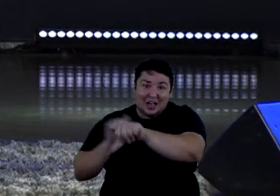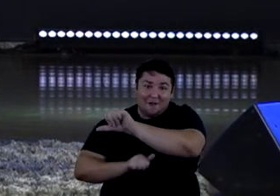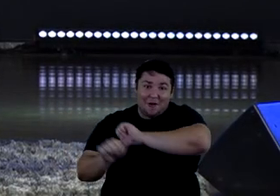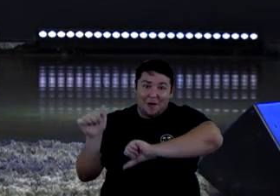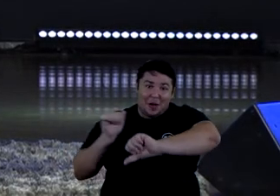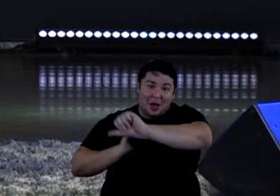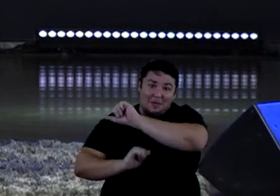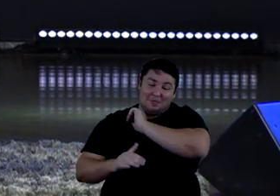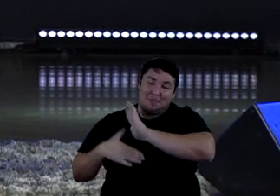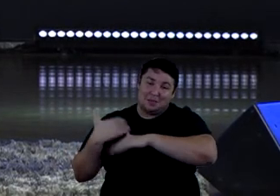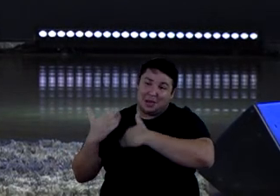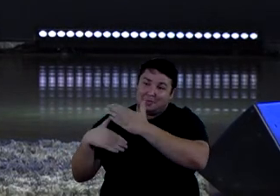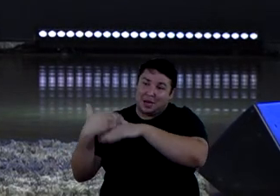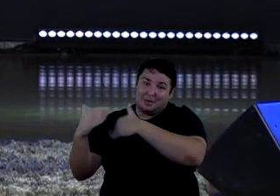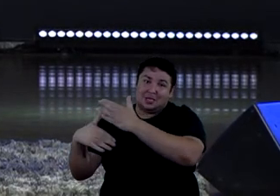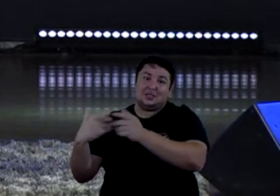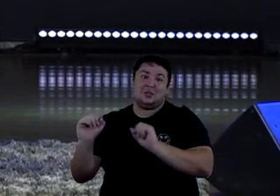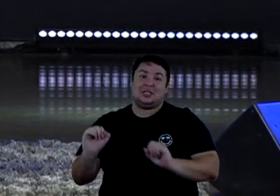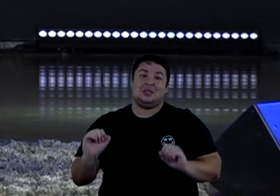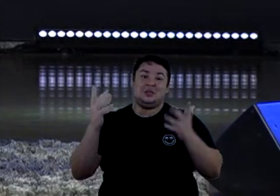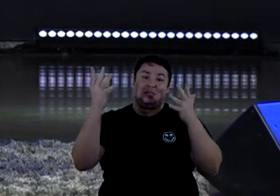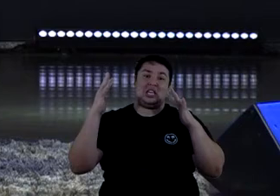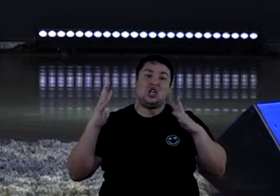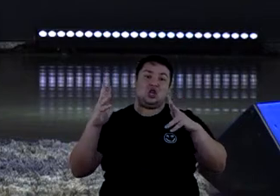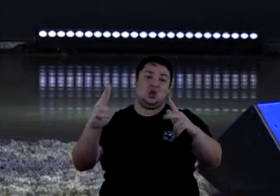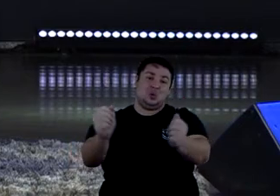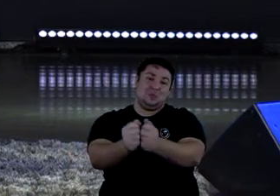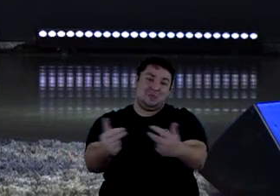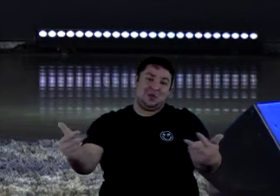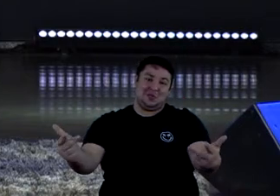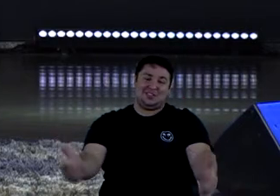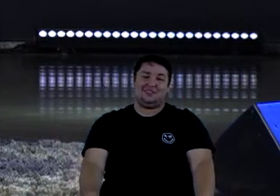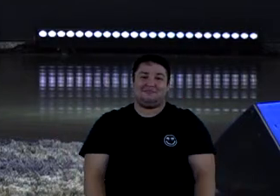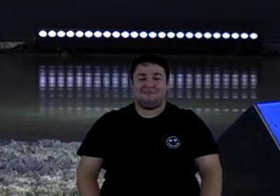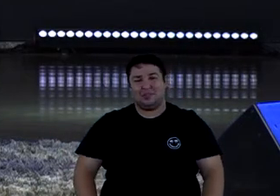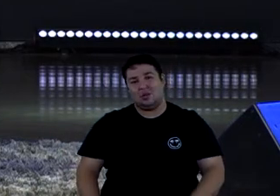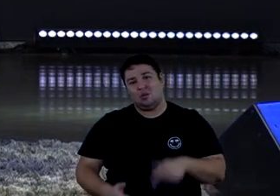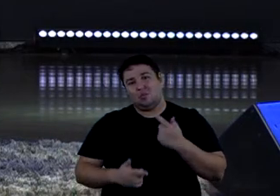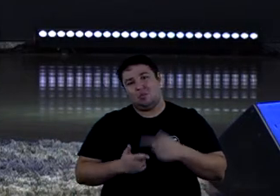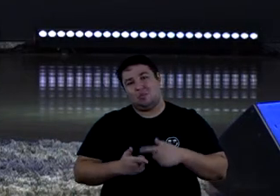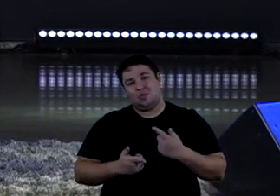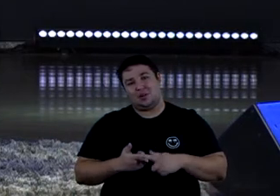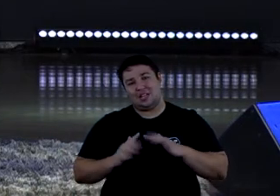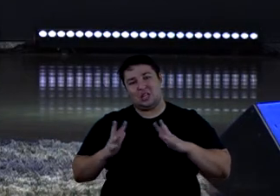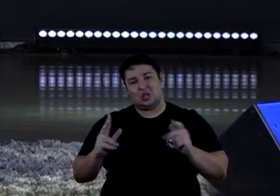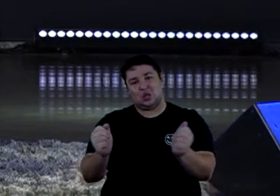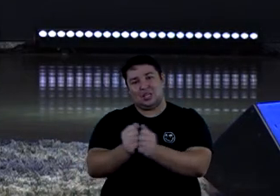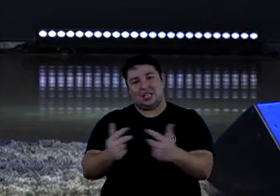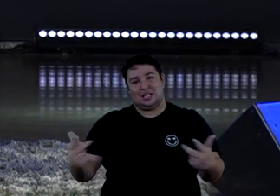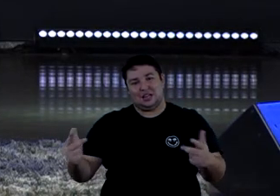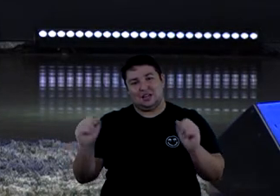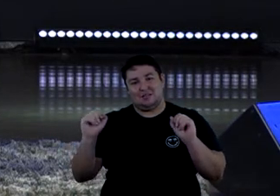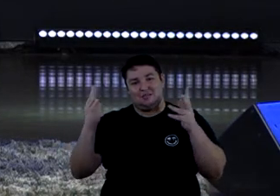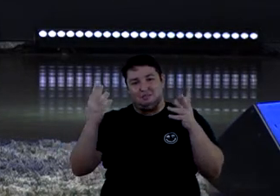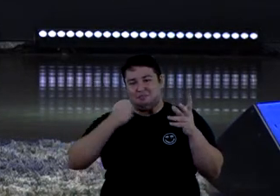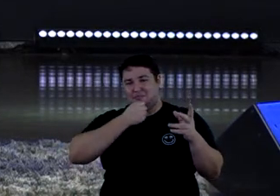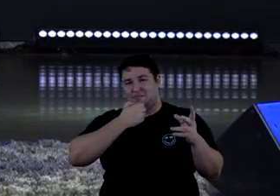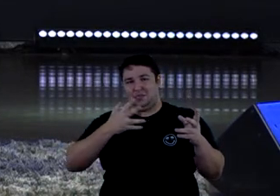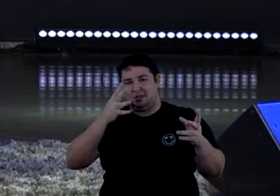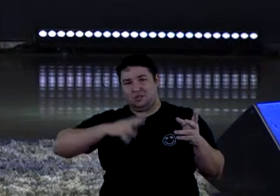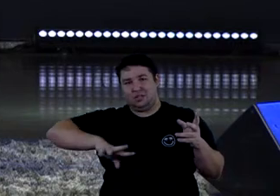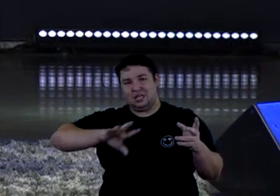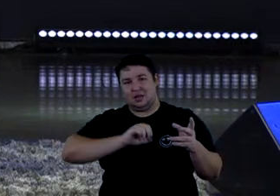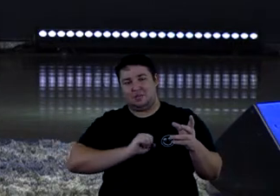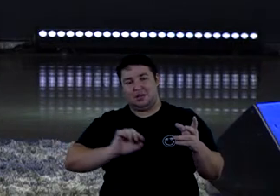Esse processo que acontece em todas as situações, porque todas as coisas cooperam para o bem daquele que ama a